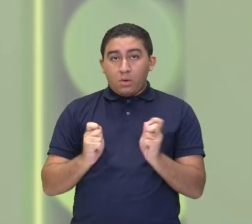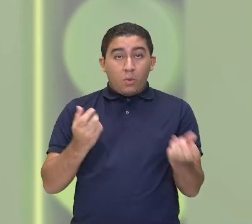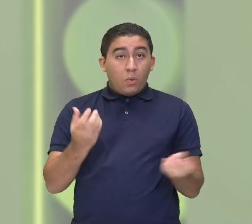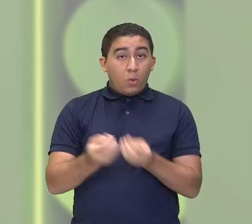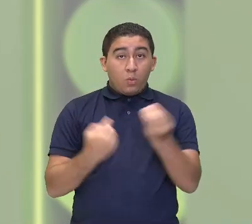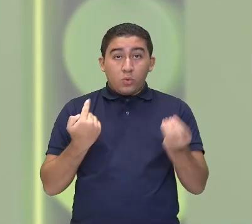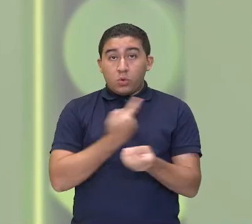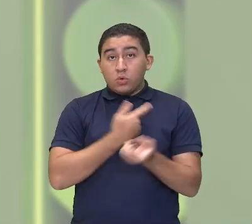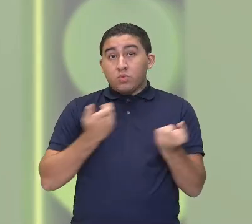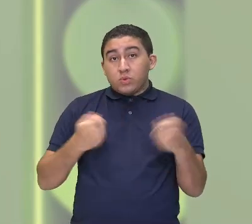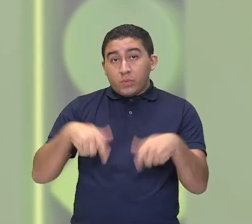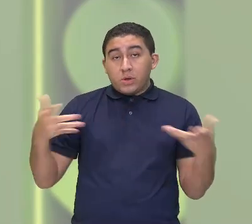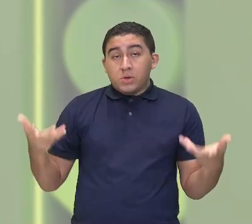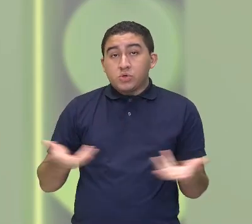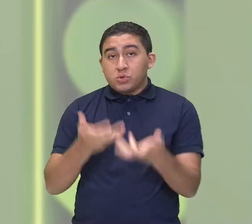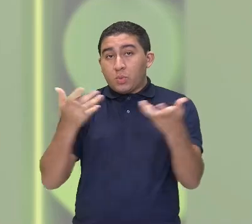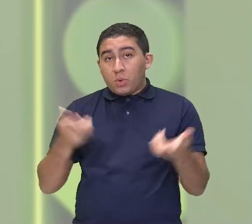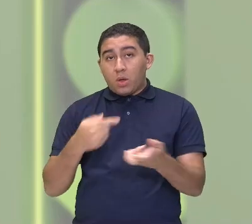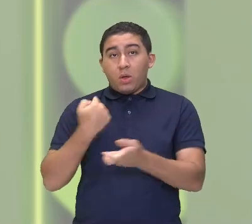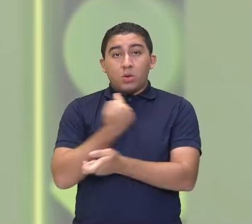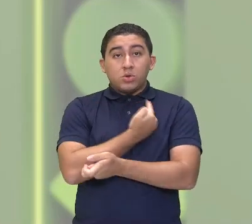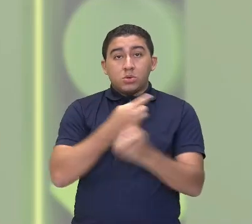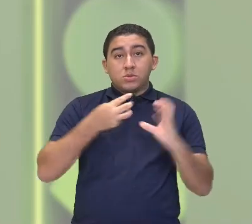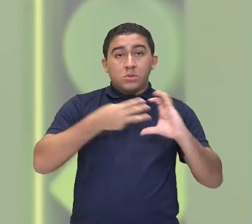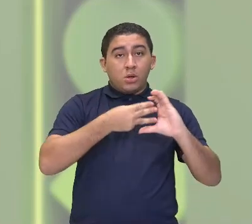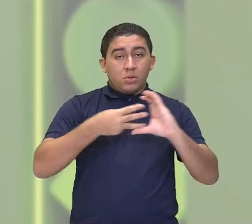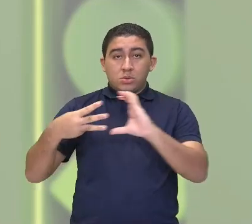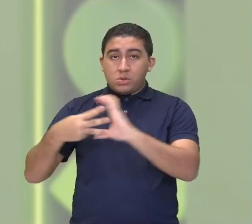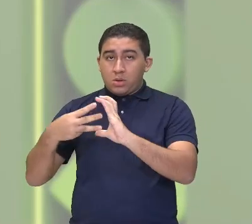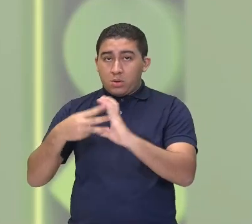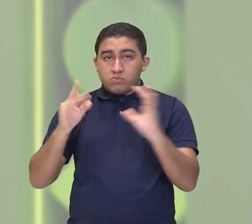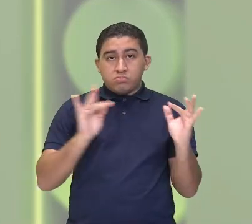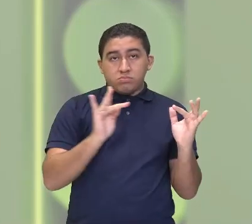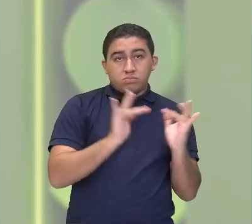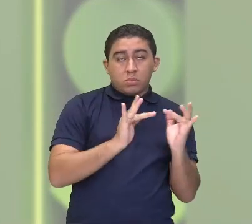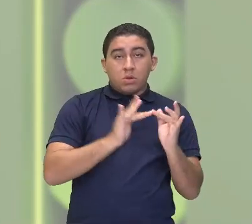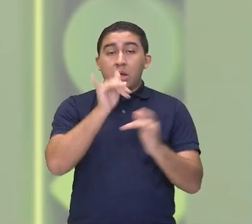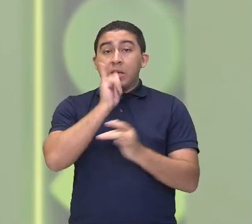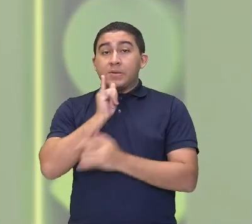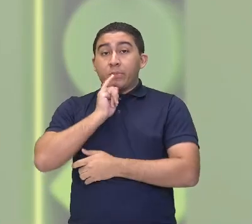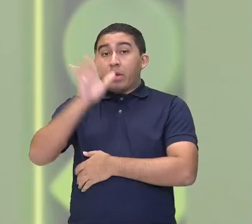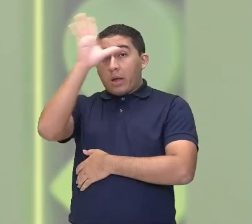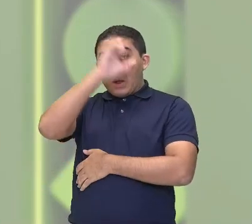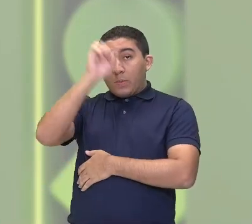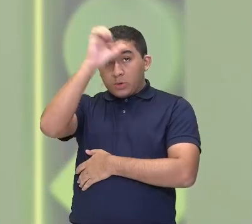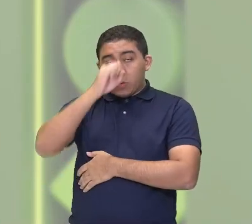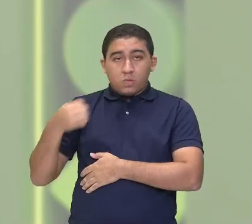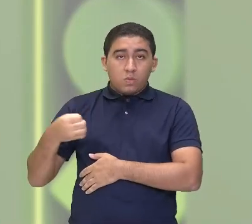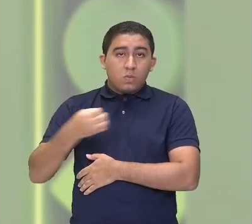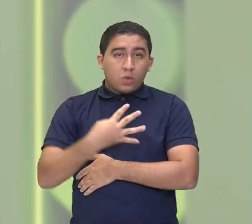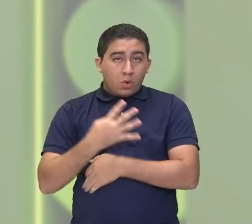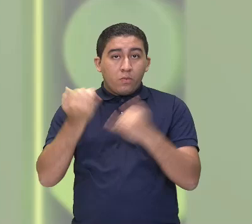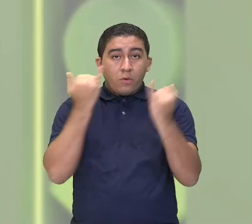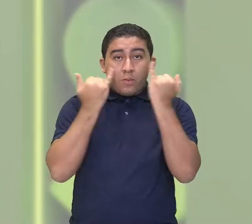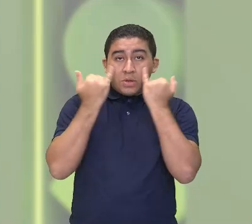pode estimular a nossa plasticidade neural, como por exemplo, aprender coisas novas, né? Atividades físicas,